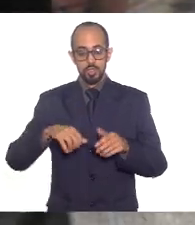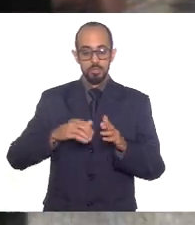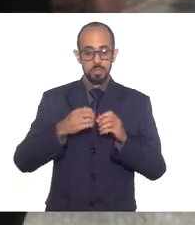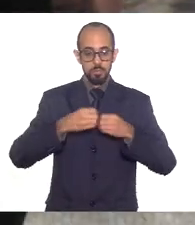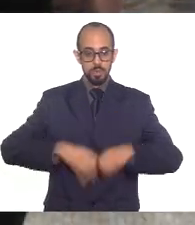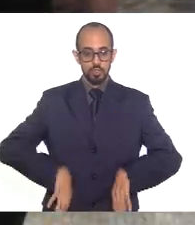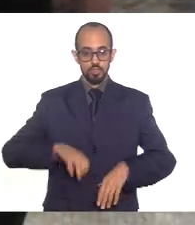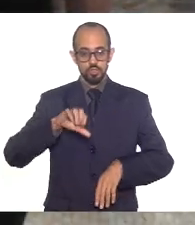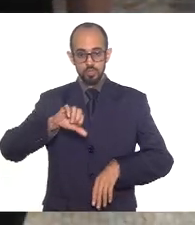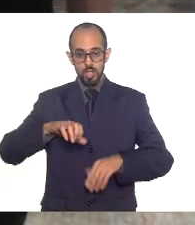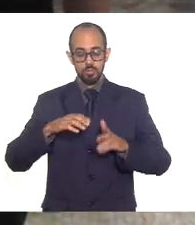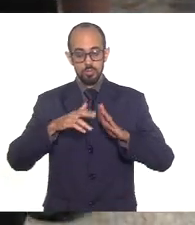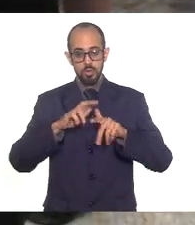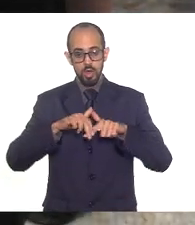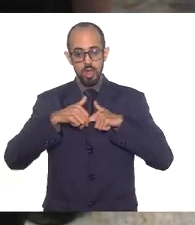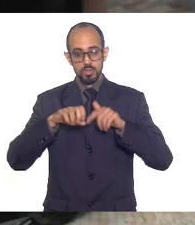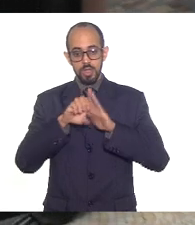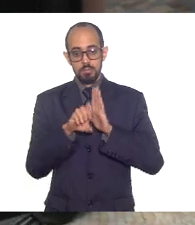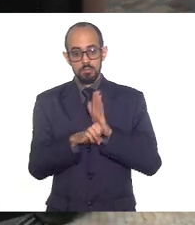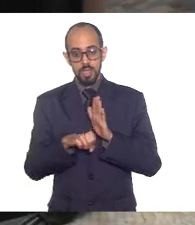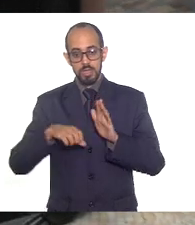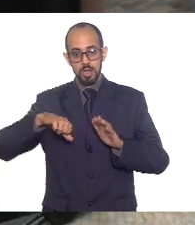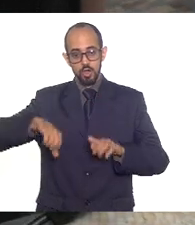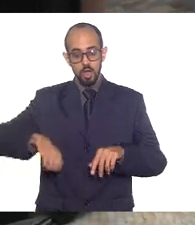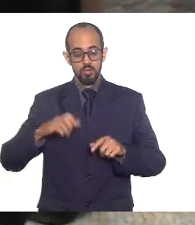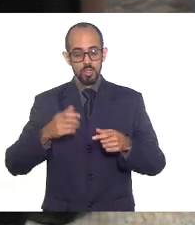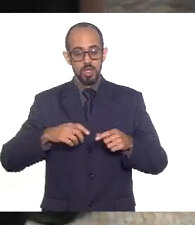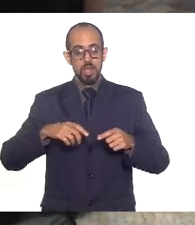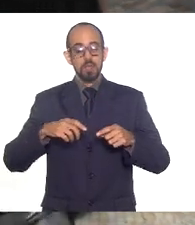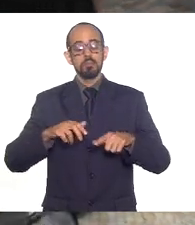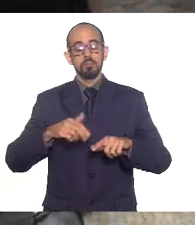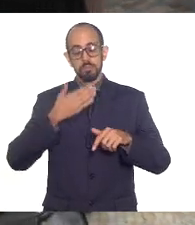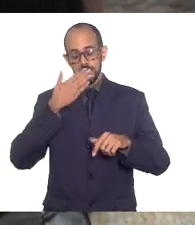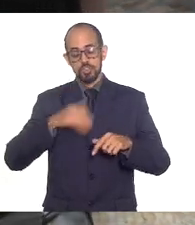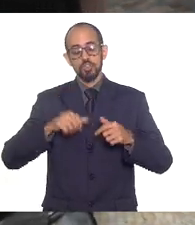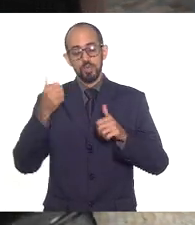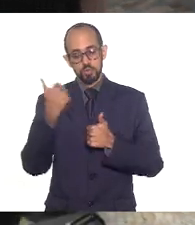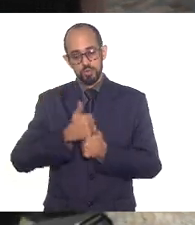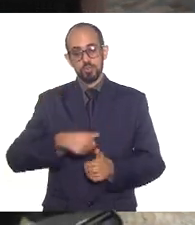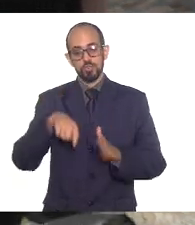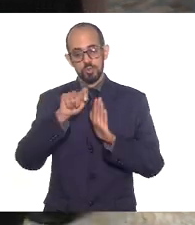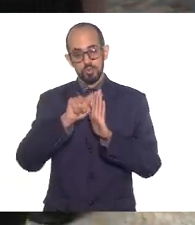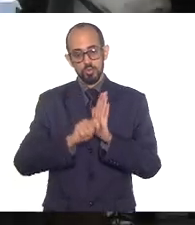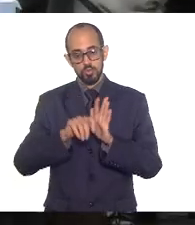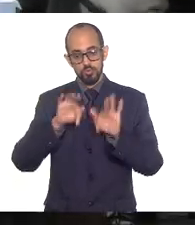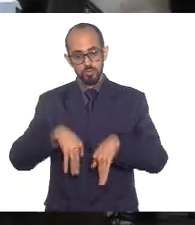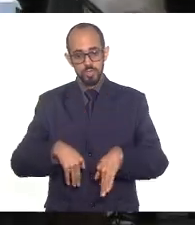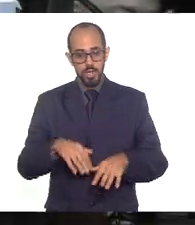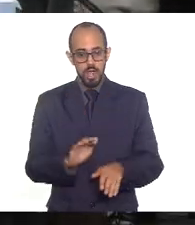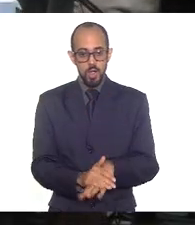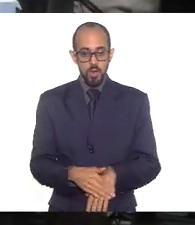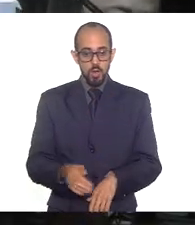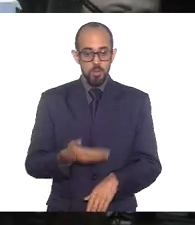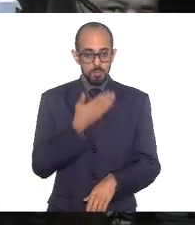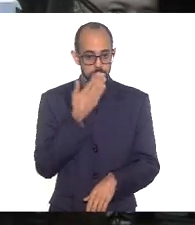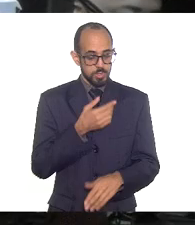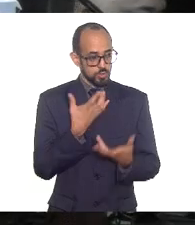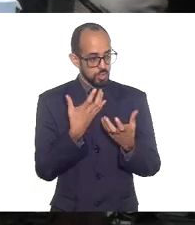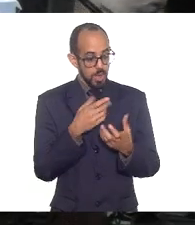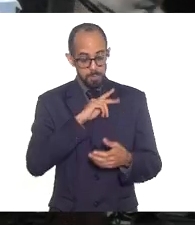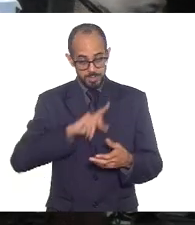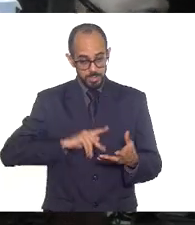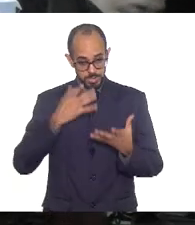emenda 9 pela Emenda um da ccj concluindo o substitutivo pedindo forma final de redação presença de carga de vossa